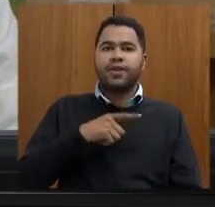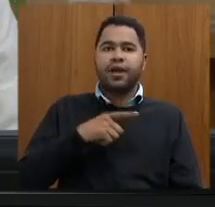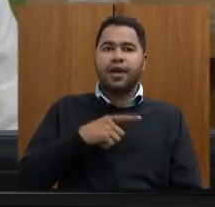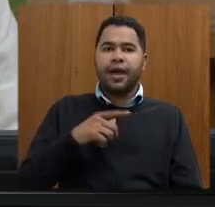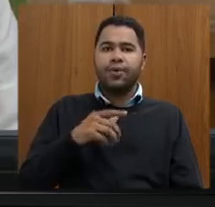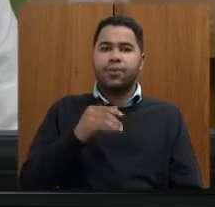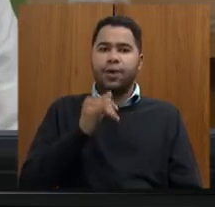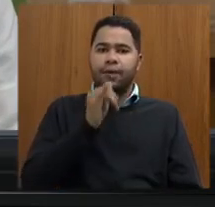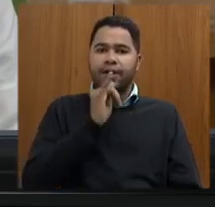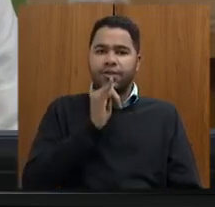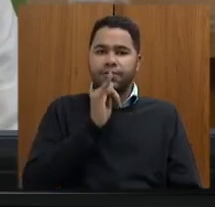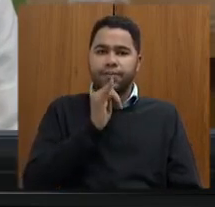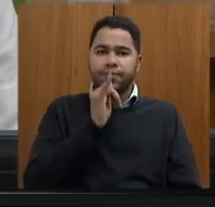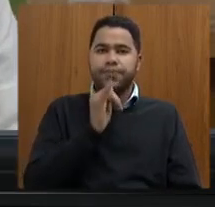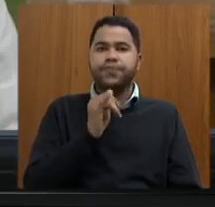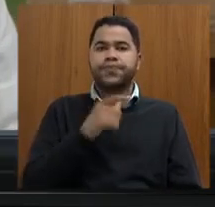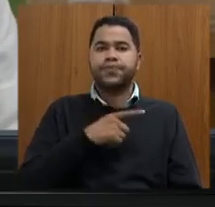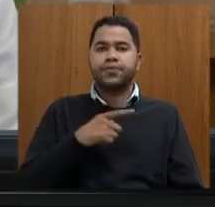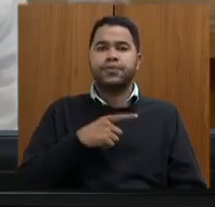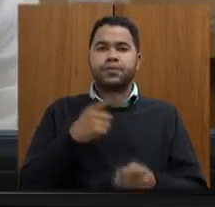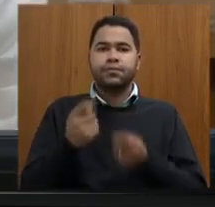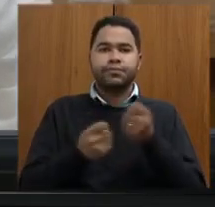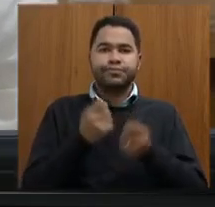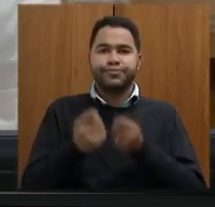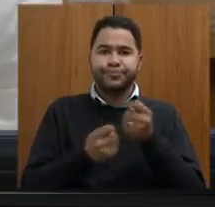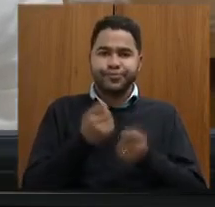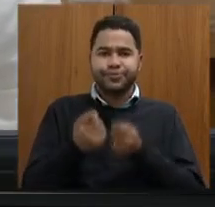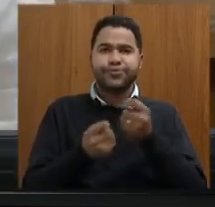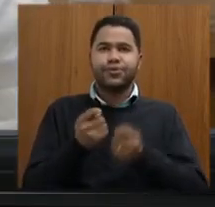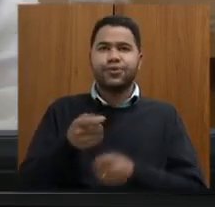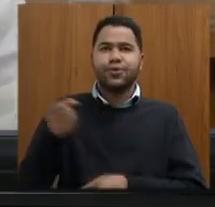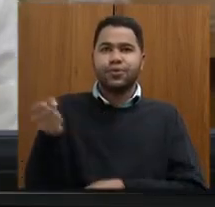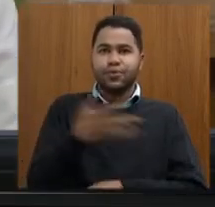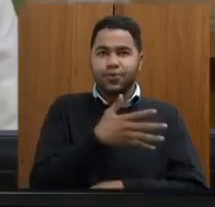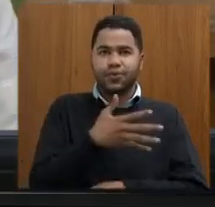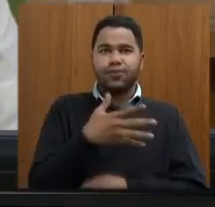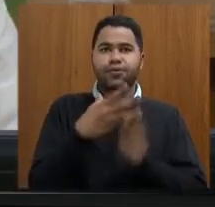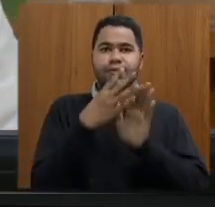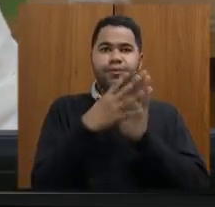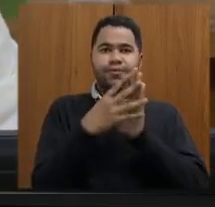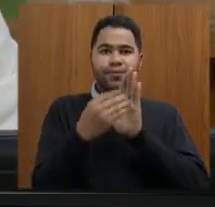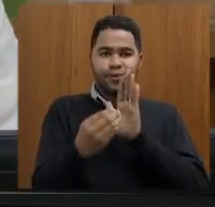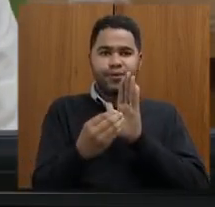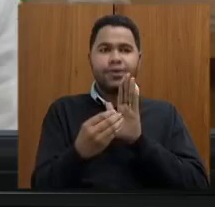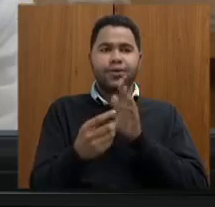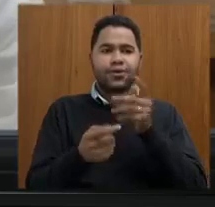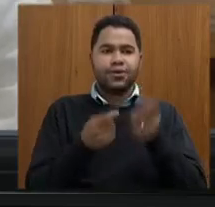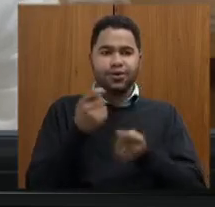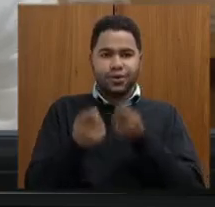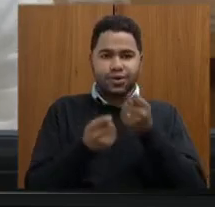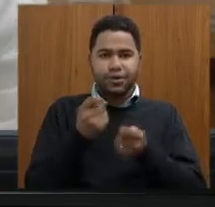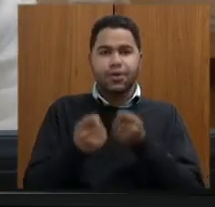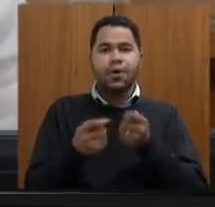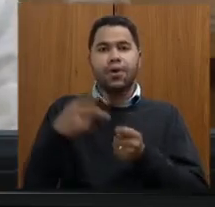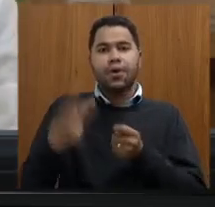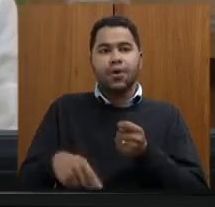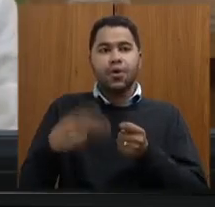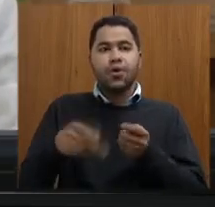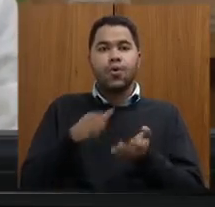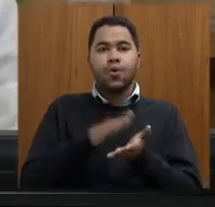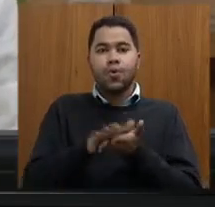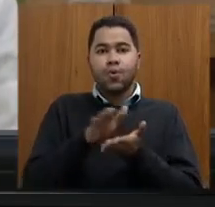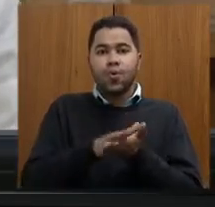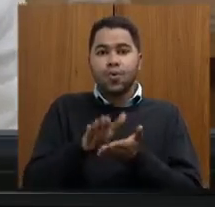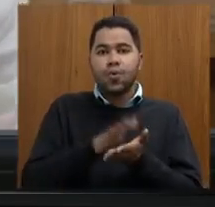do Governo na verdade o governo passa a ter uma economia porque a gente no novo modelo de gestão a gente paga por atendimento o nosso custo por